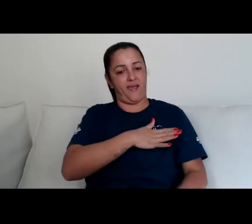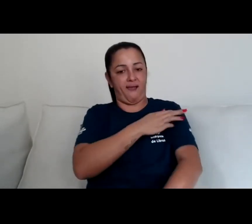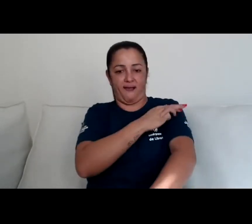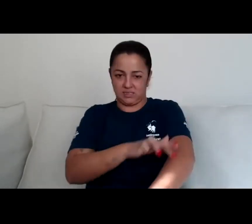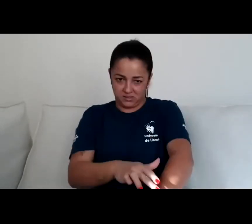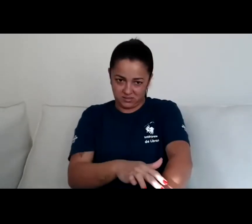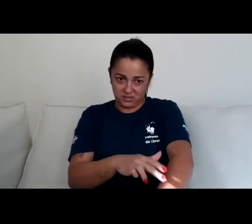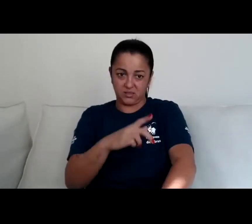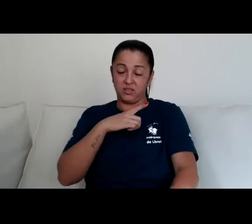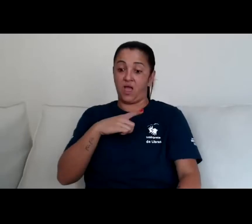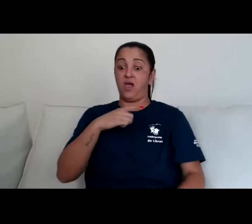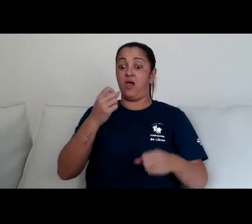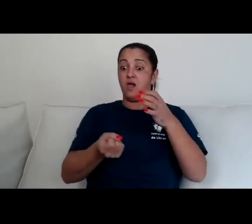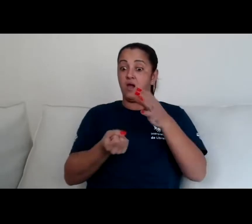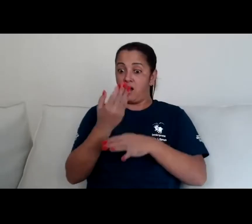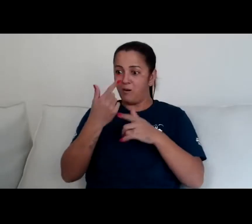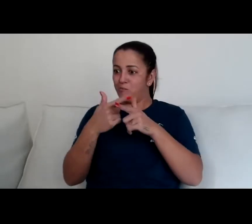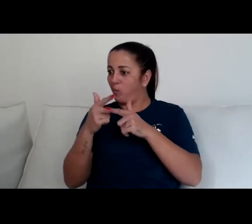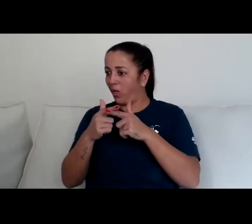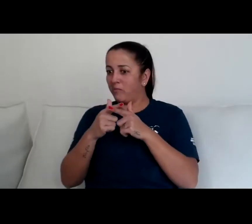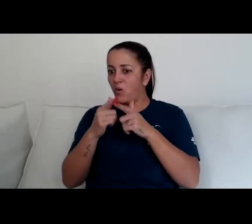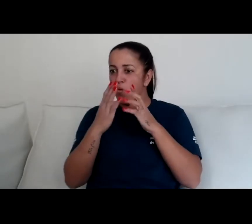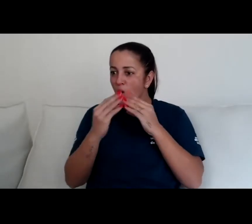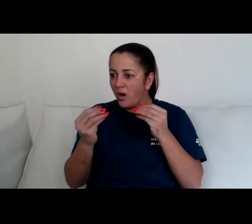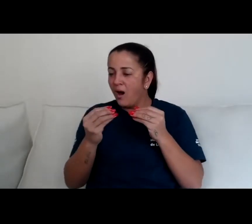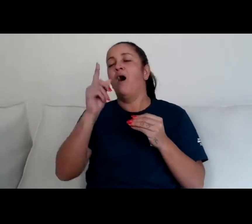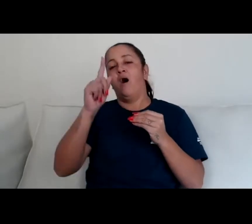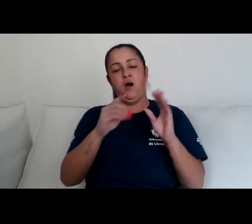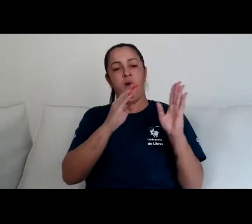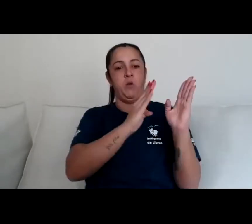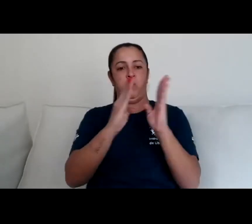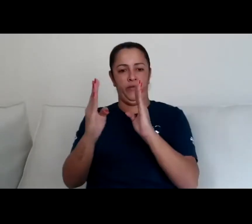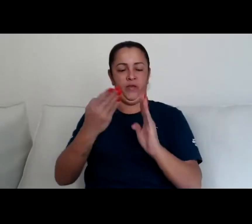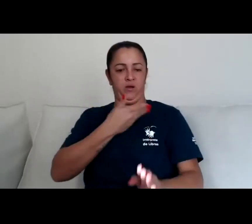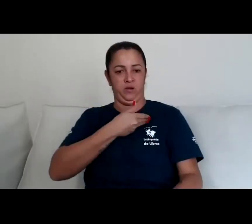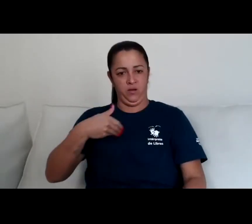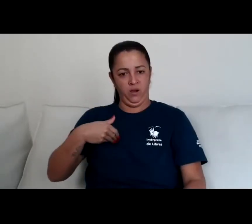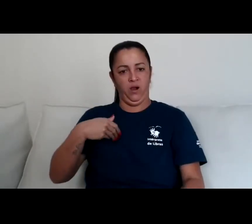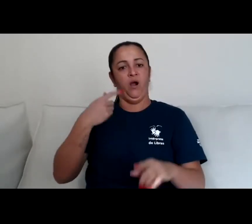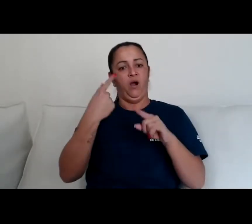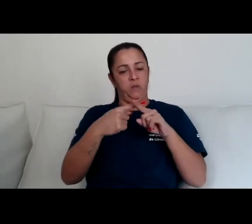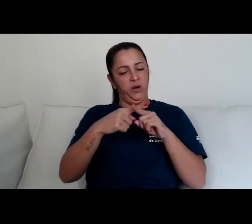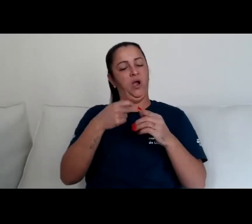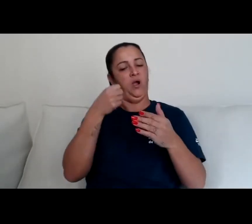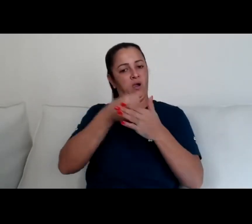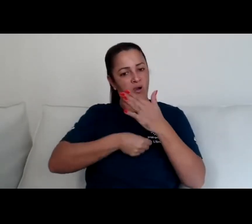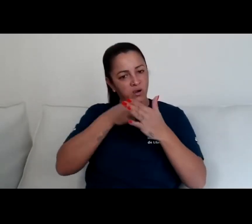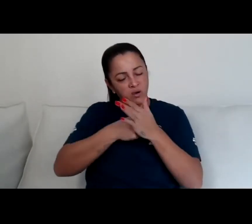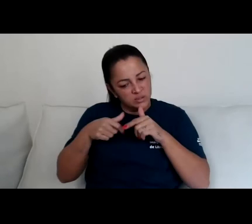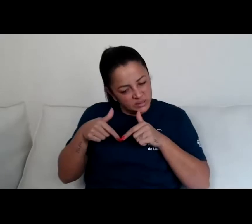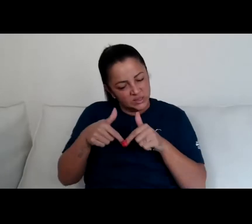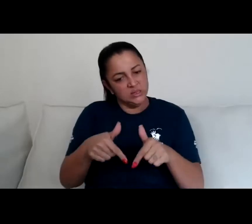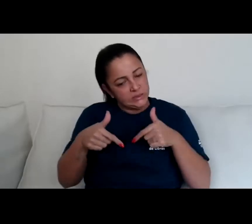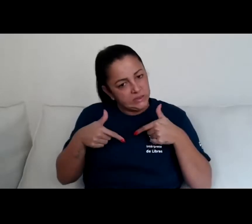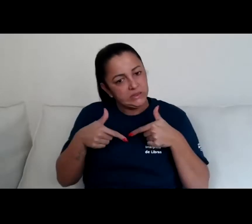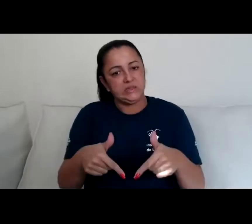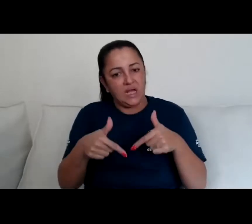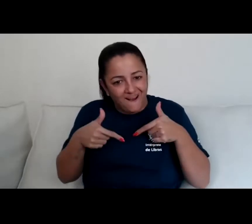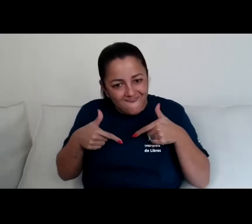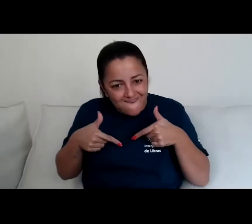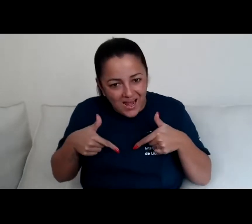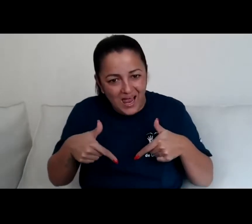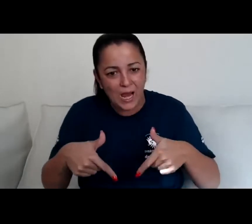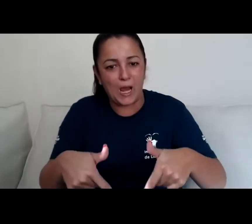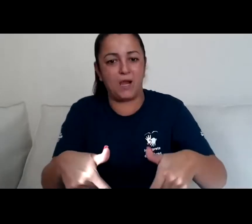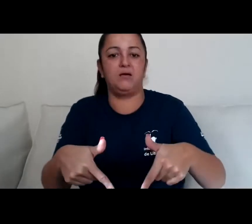das bibliotecas públicas, né? E por que, então, nós defendemos este espaço como espaço que precisa